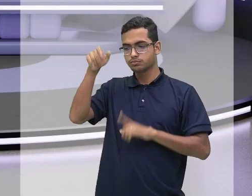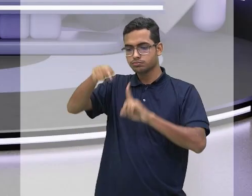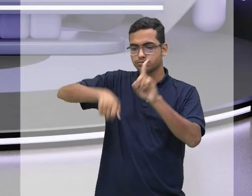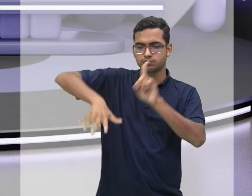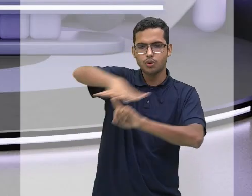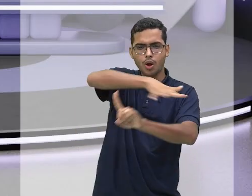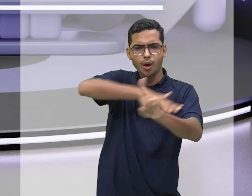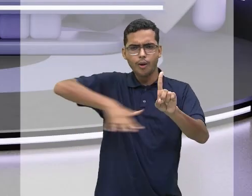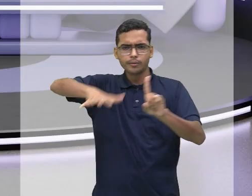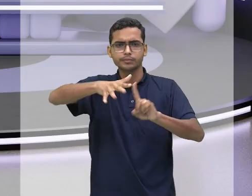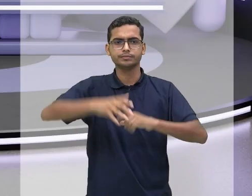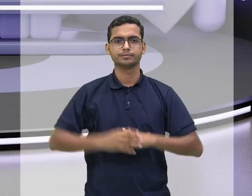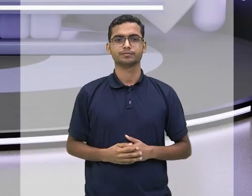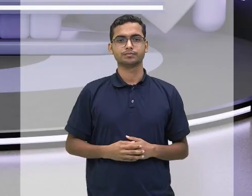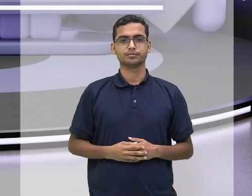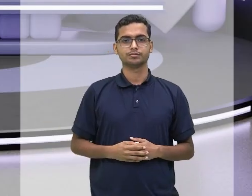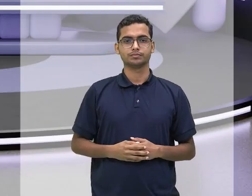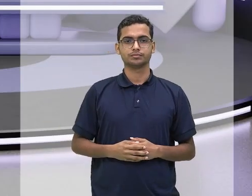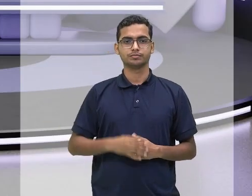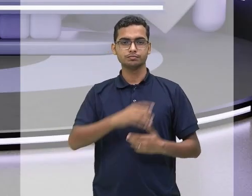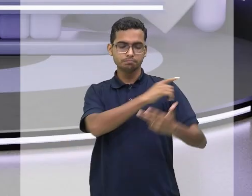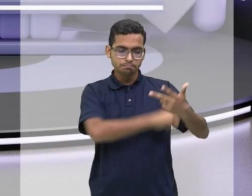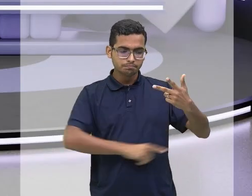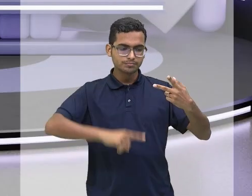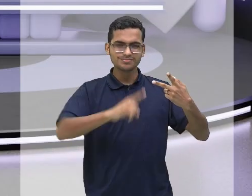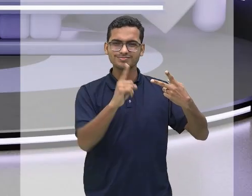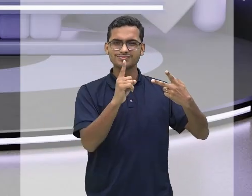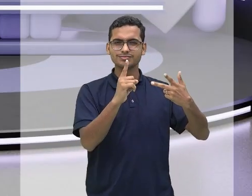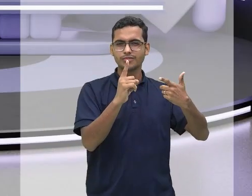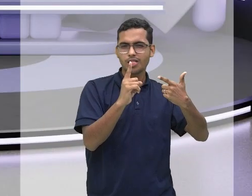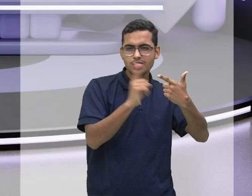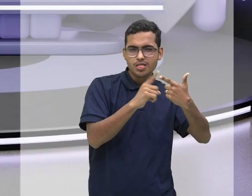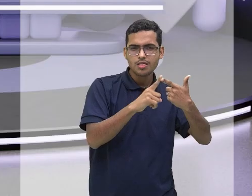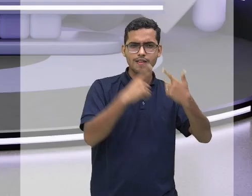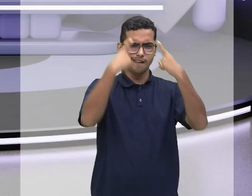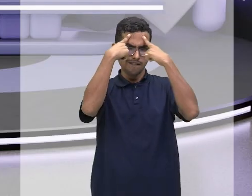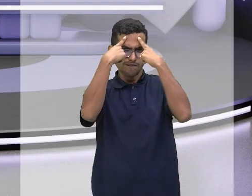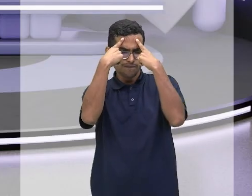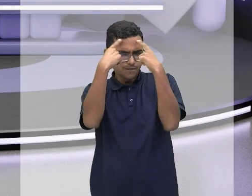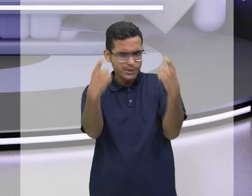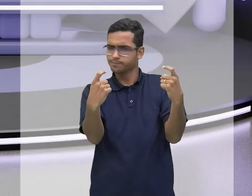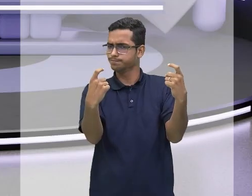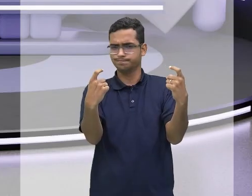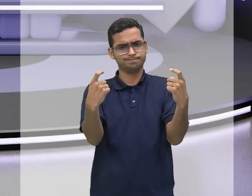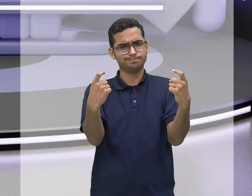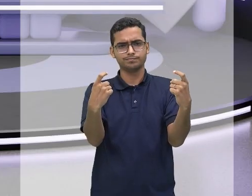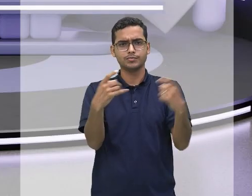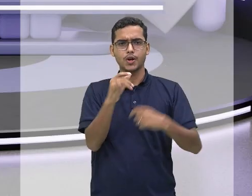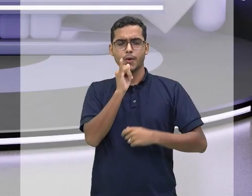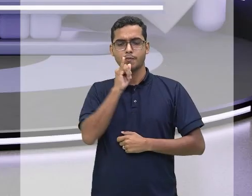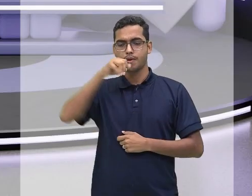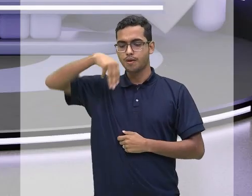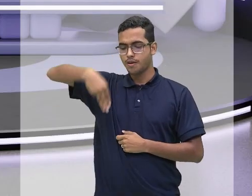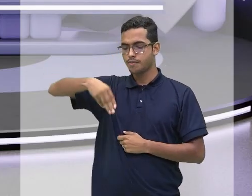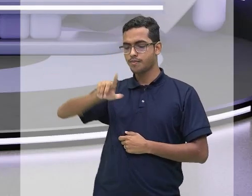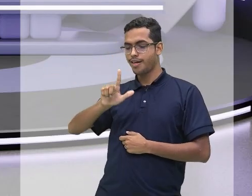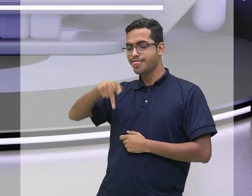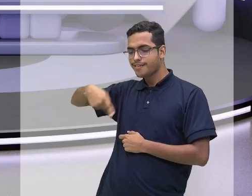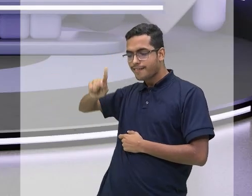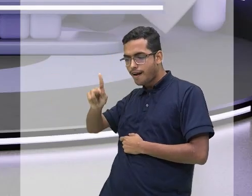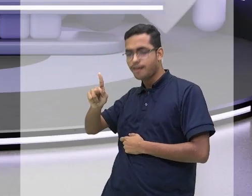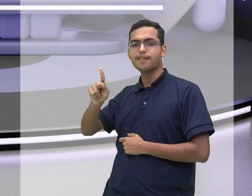violência, aqui a gente pode recordar Martin Luther King Mahatma Gandhi, que foram